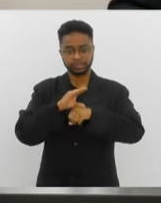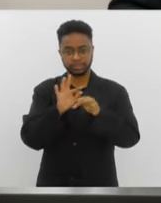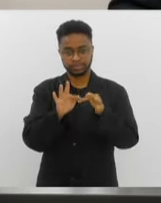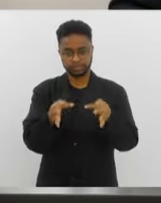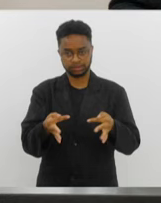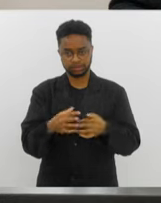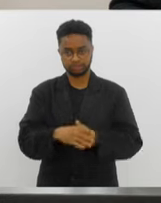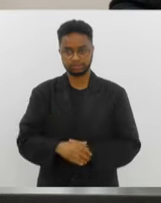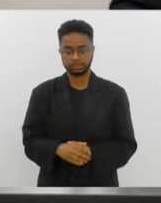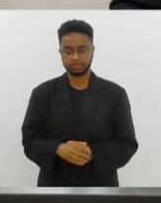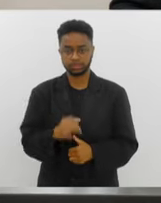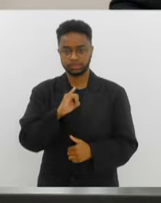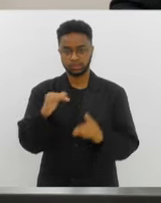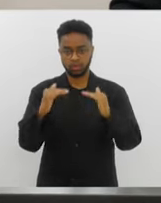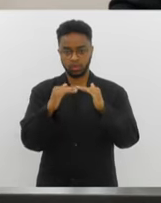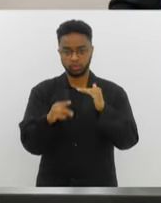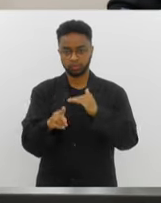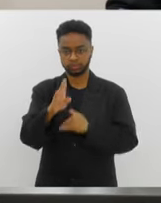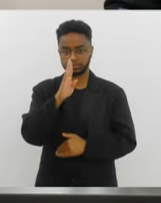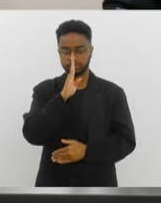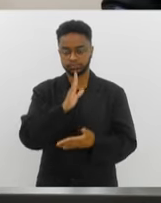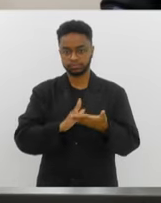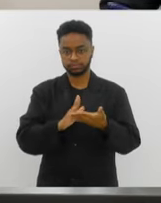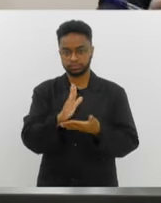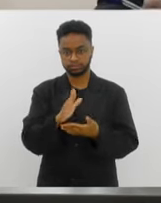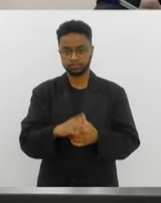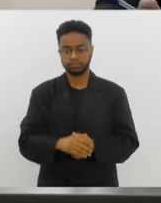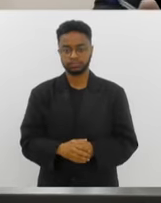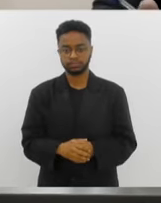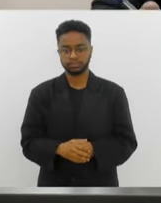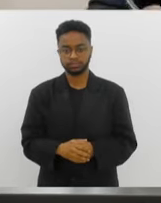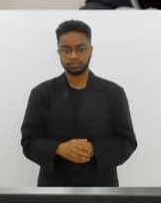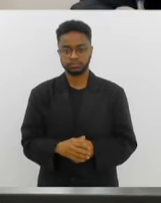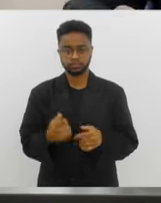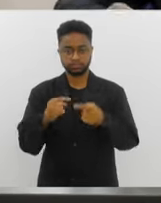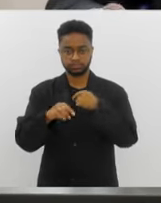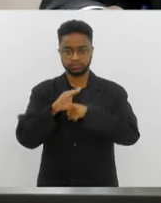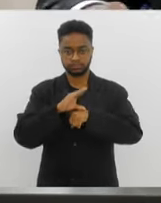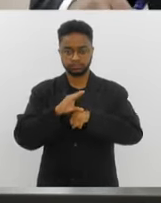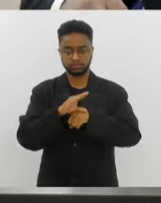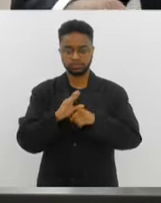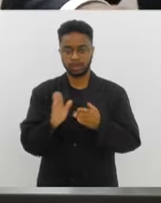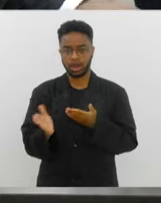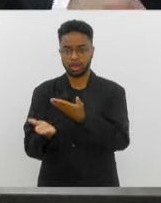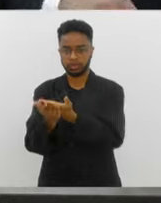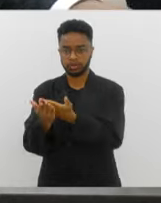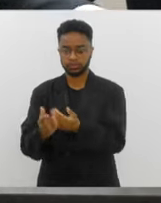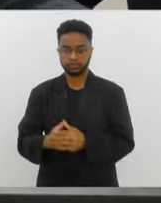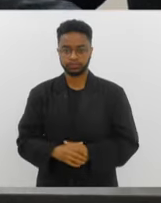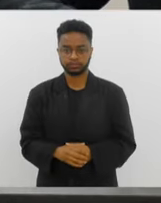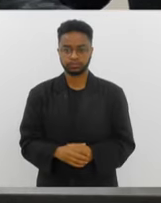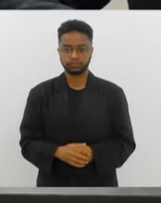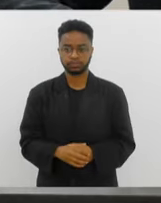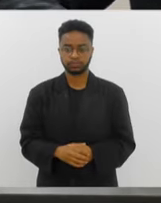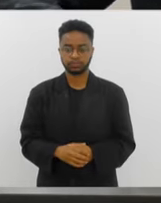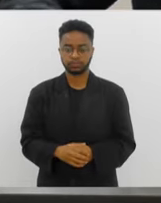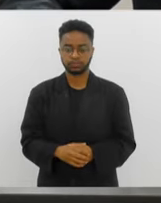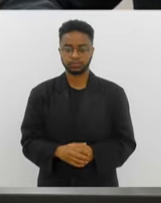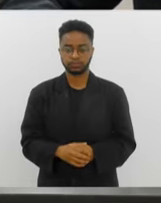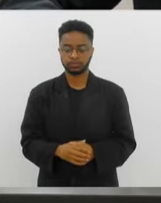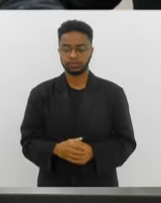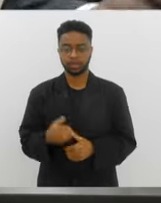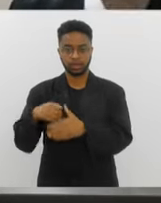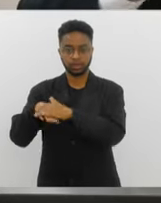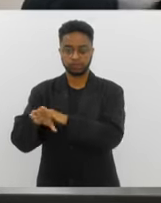simples. Senhores que aprovam, permaneçam como estão. Aprovado pela inconstitucionalidade, o projeto vai arquivo. Presidente, só para justificar,